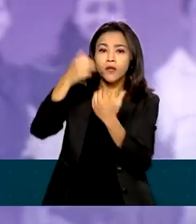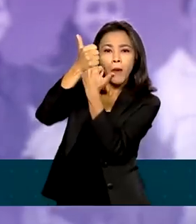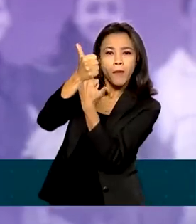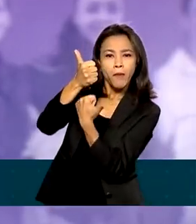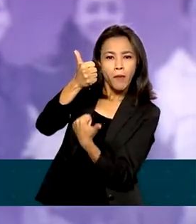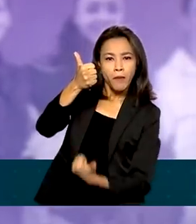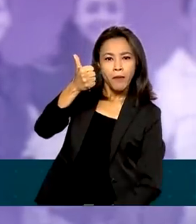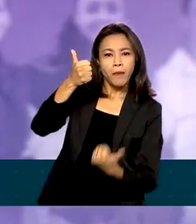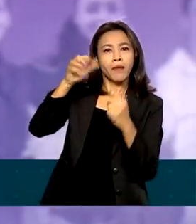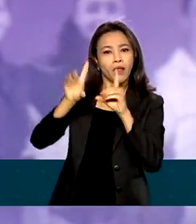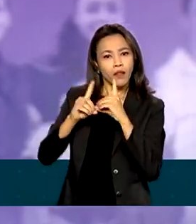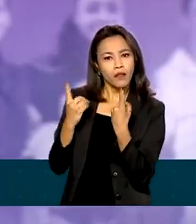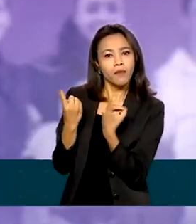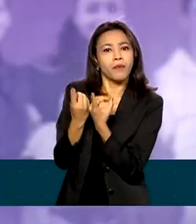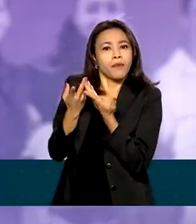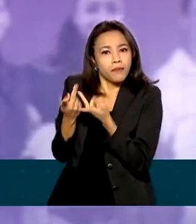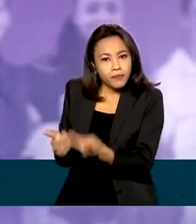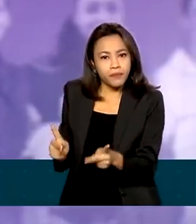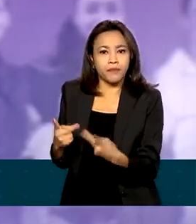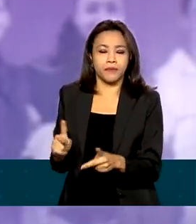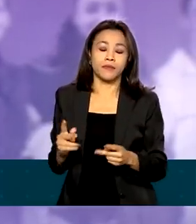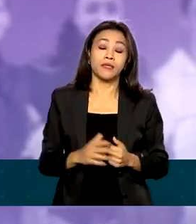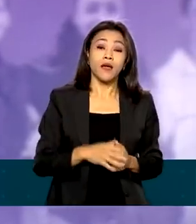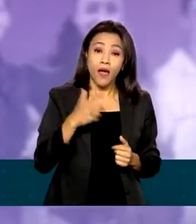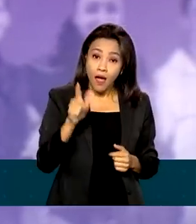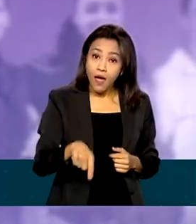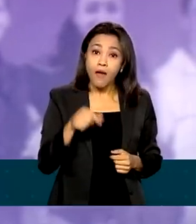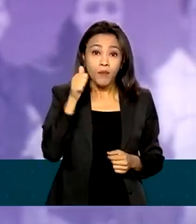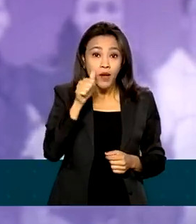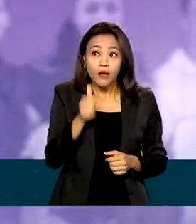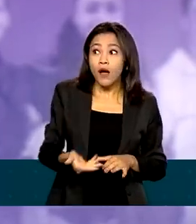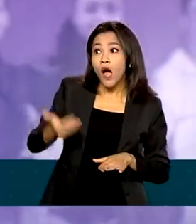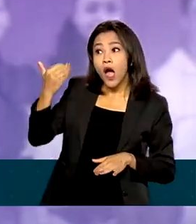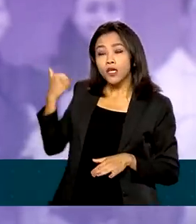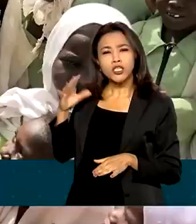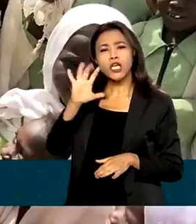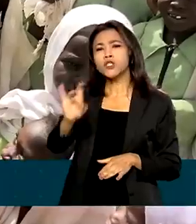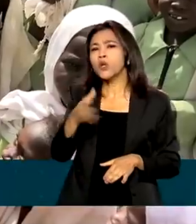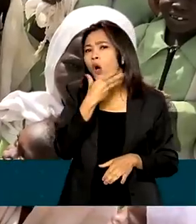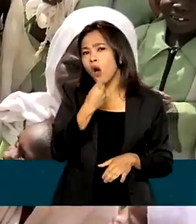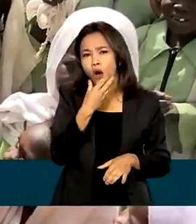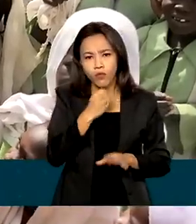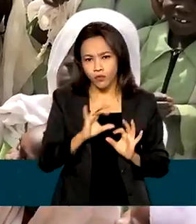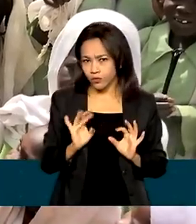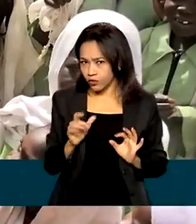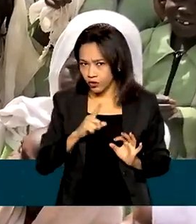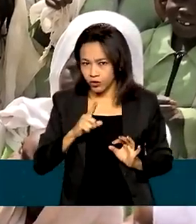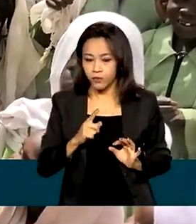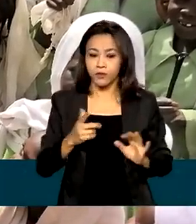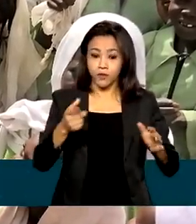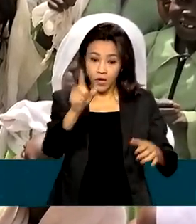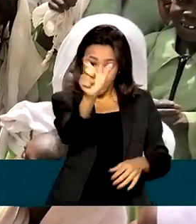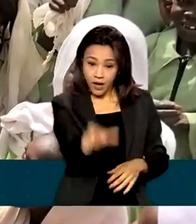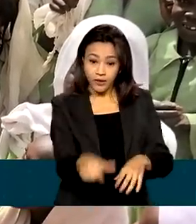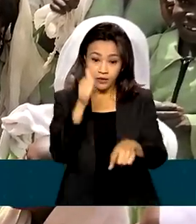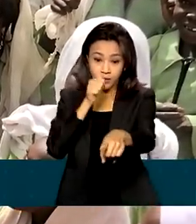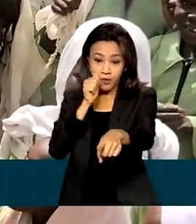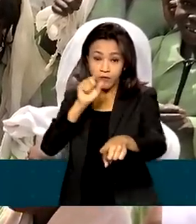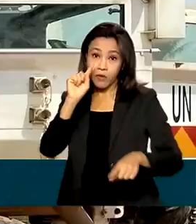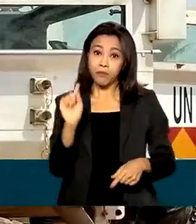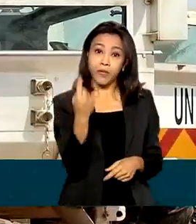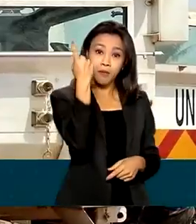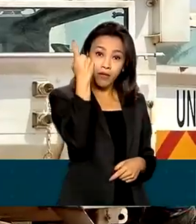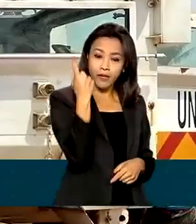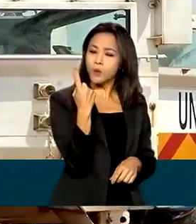a presença feminina em espaços antes considerados masculinos. Já Luanda foi a primeira mulher da Força Aérea